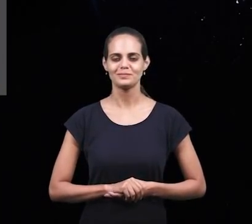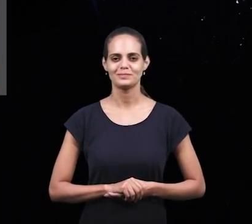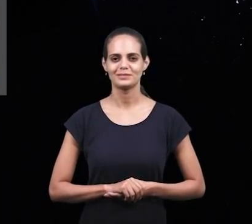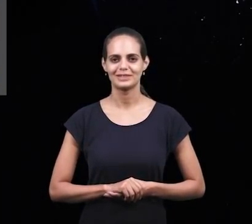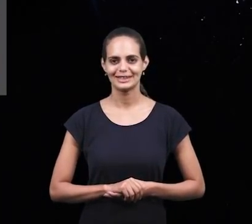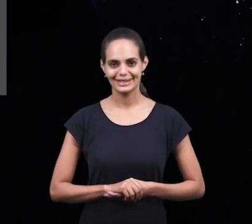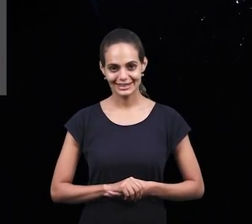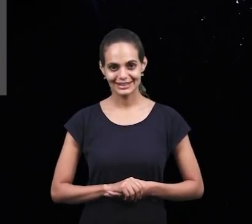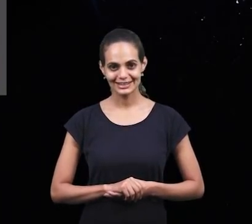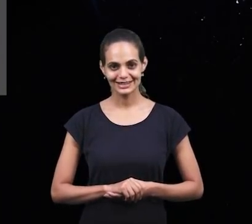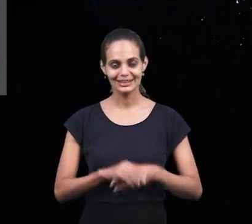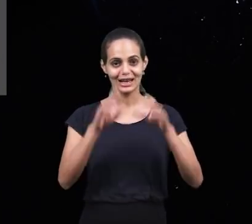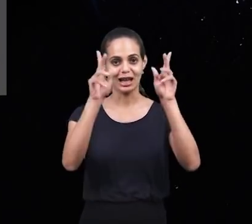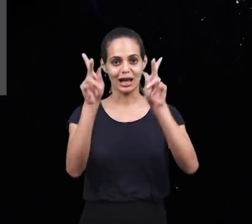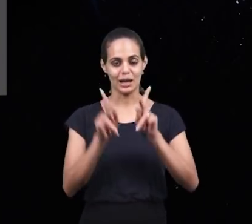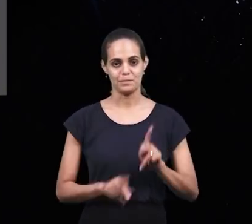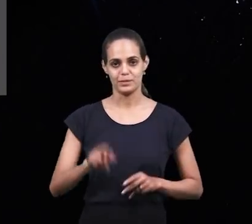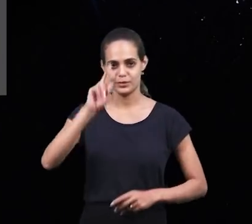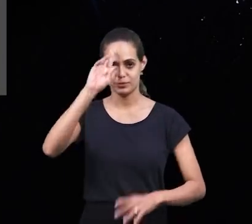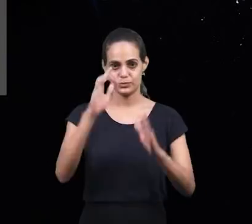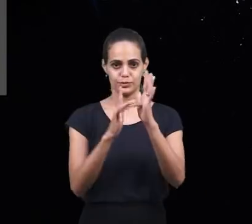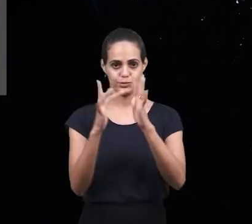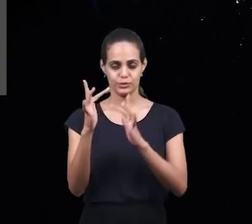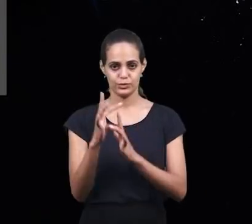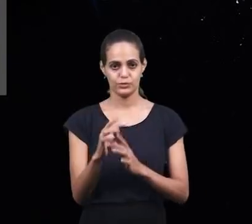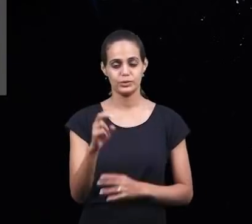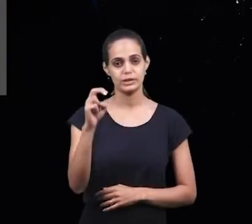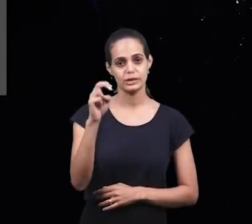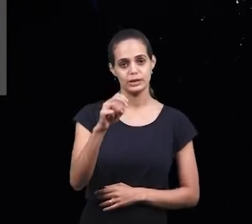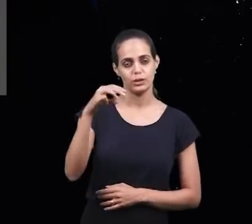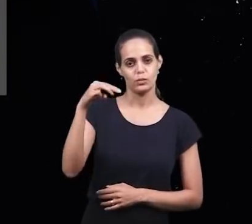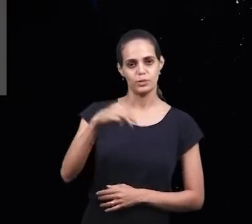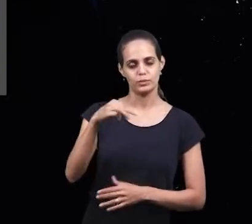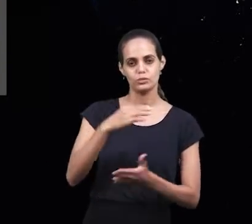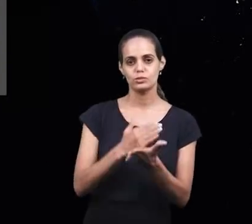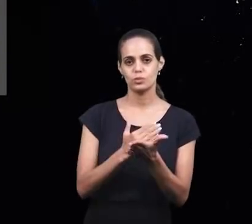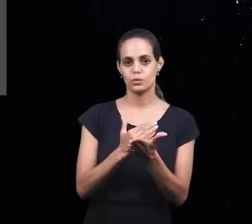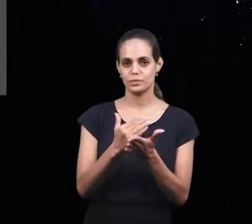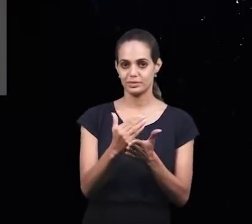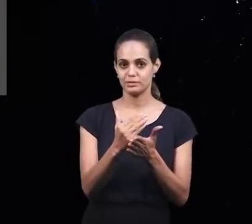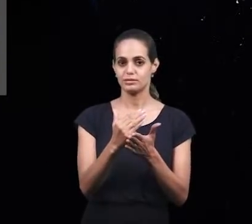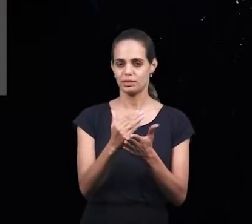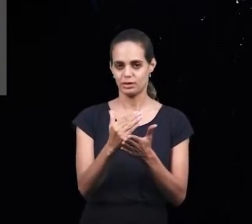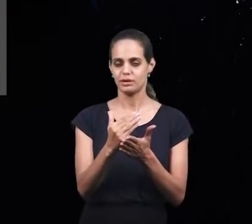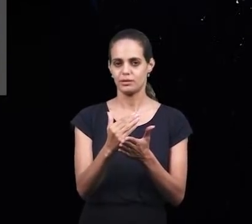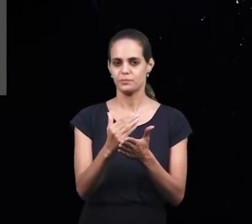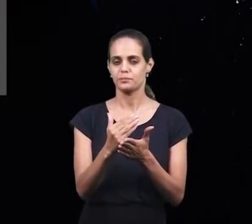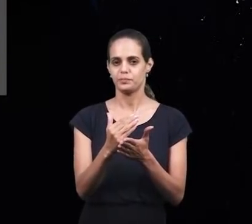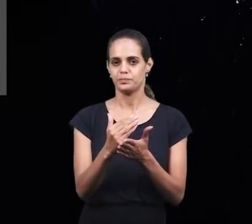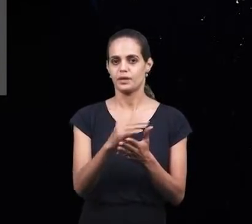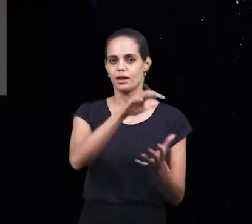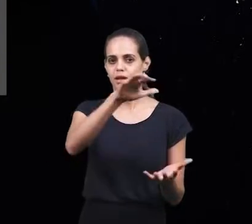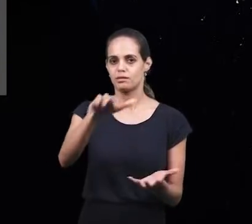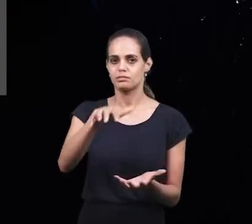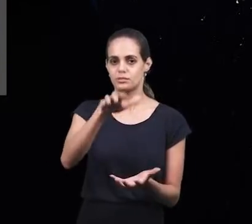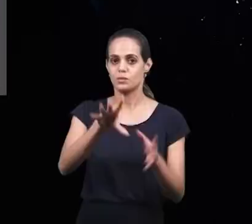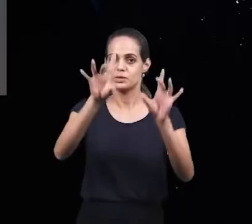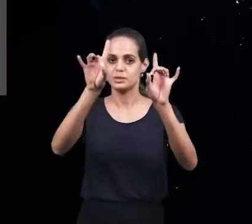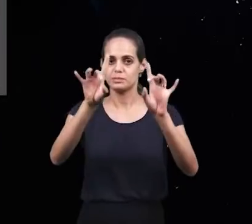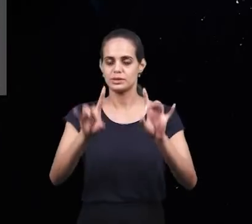A paz do Senhor Jesus. Dentro de 5 minutos daremos início a uma transmissão especial para o